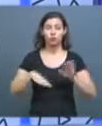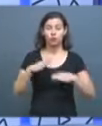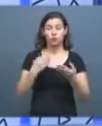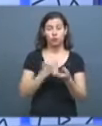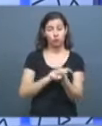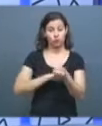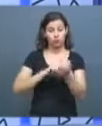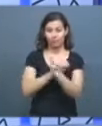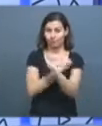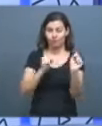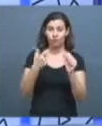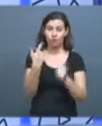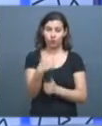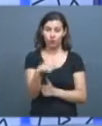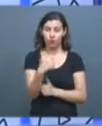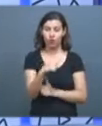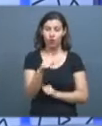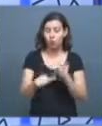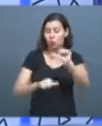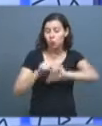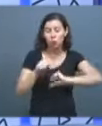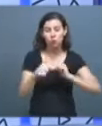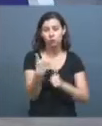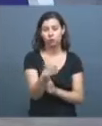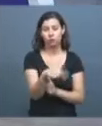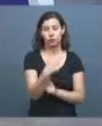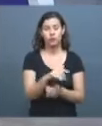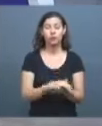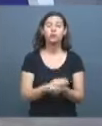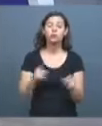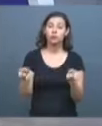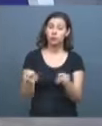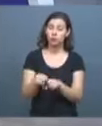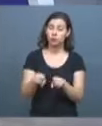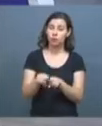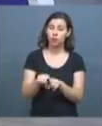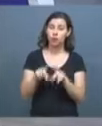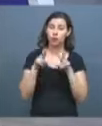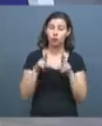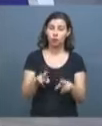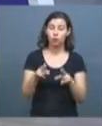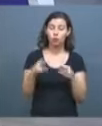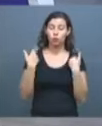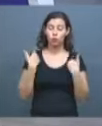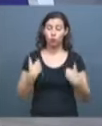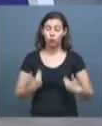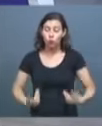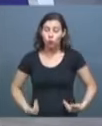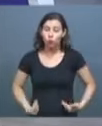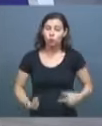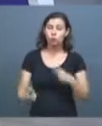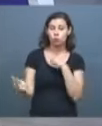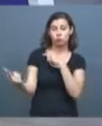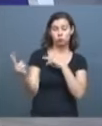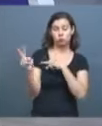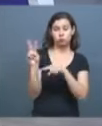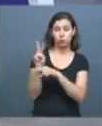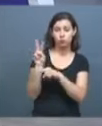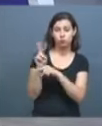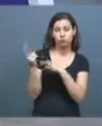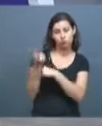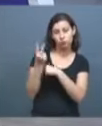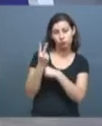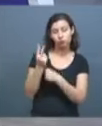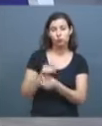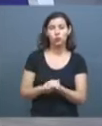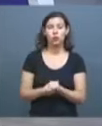não há mudança. É uma defesa também do organismo. E uma defesa. Isso é no âmbito físico, social,